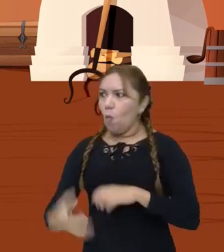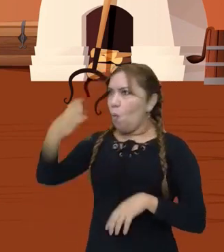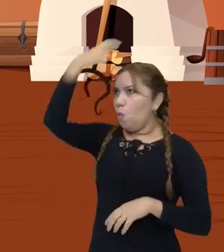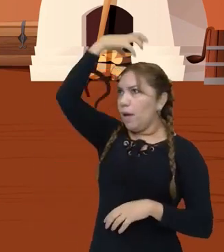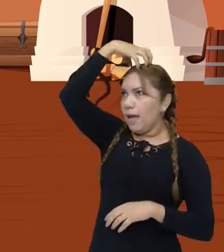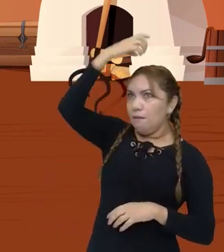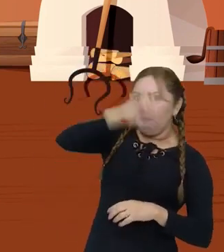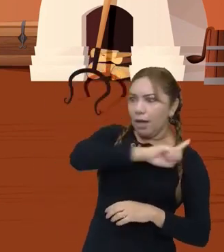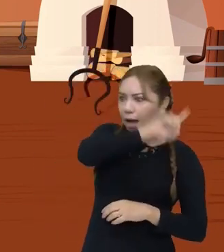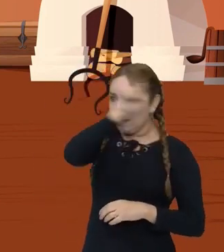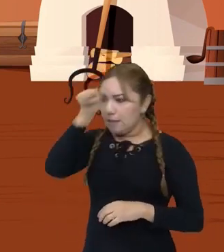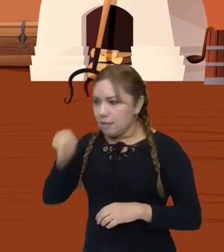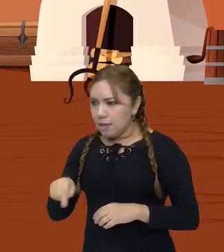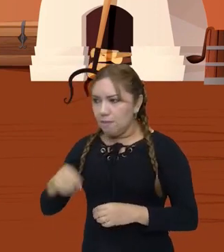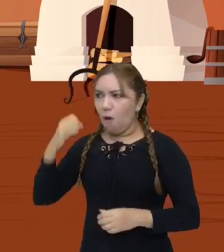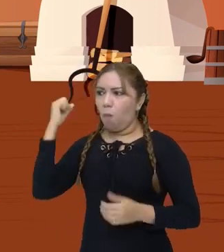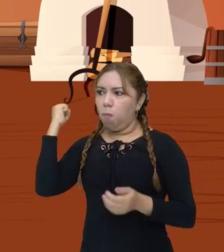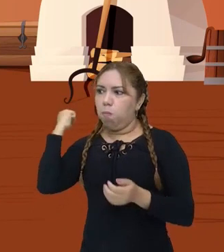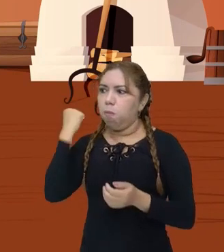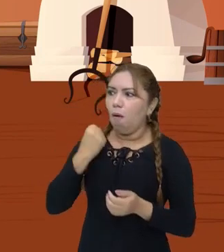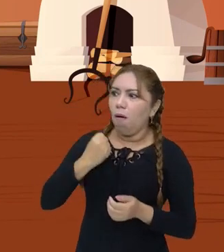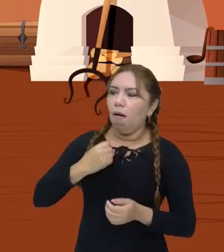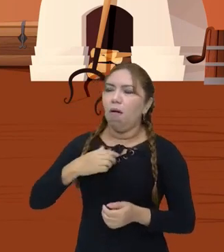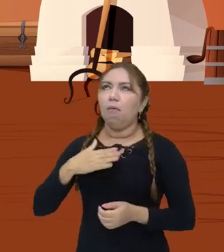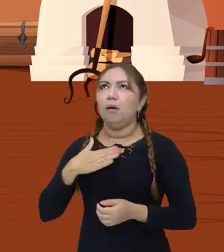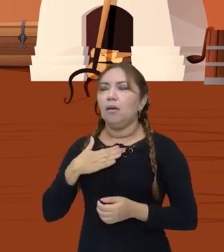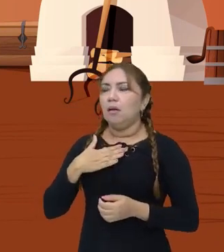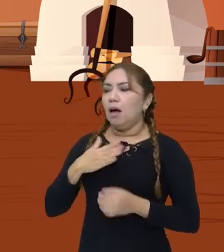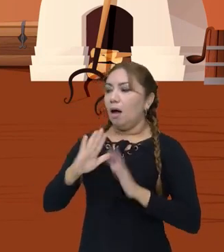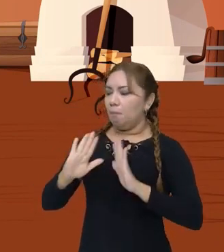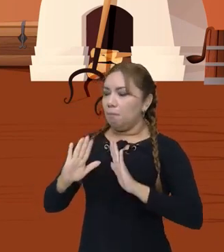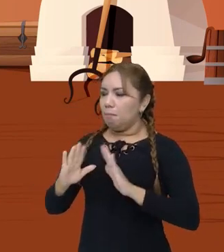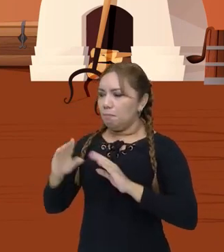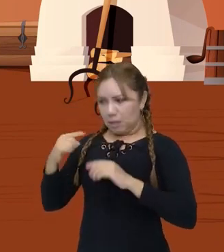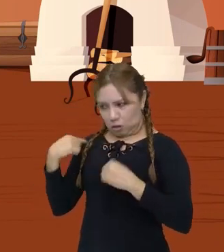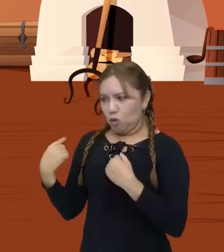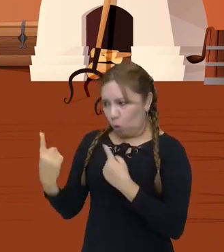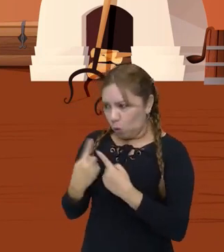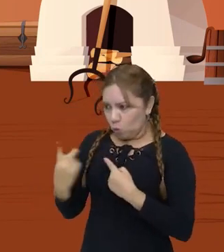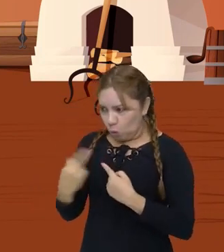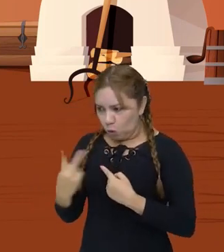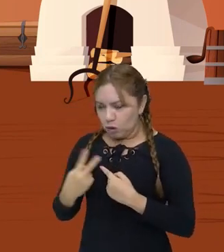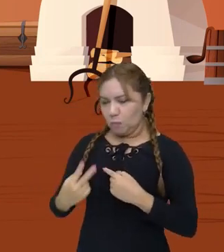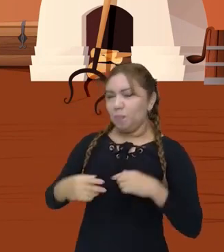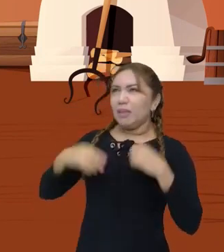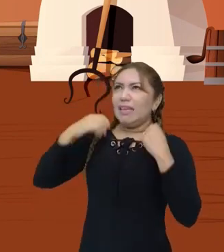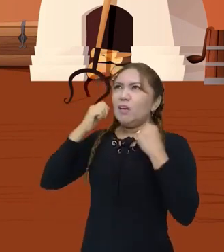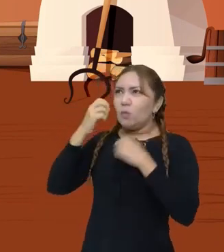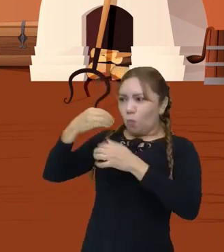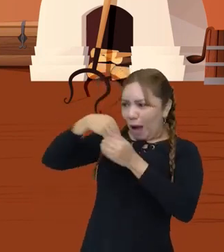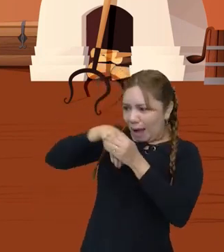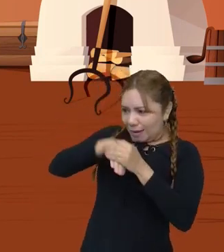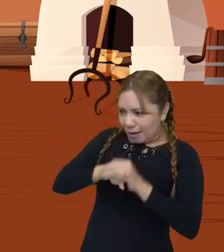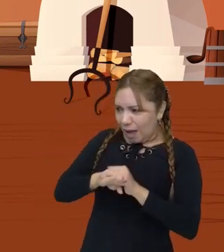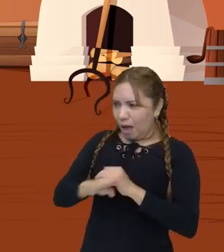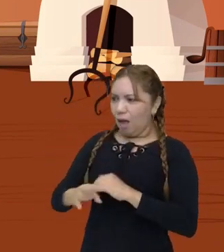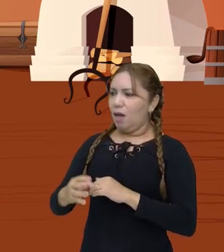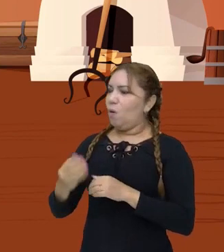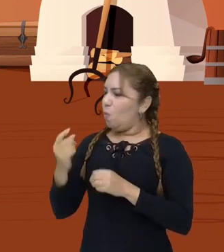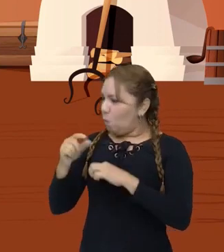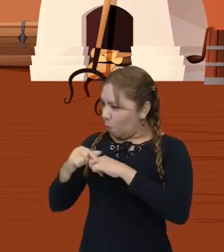me matar, mulher. Mas se nós conseguir guardar, tamo rico, mulher. E